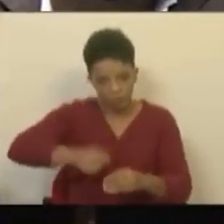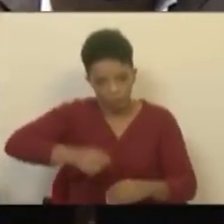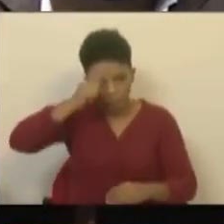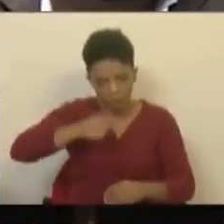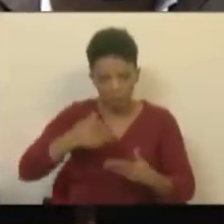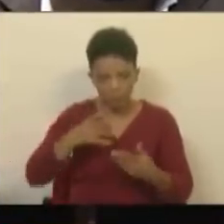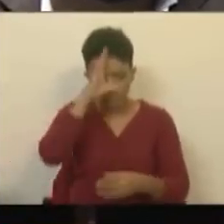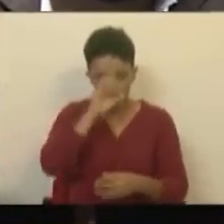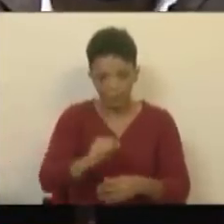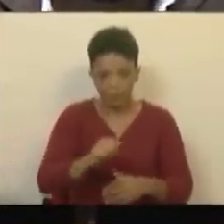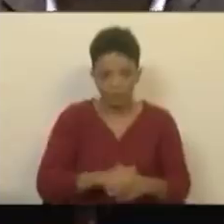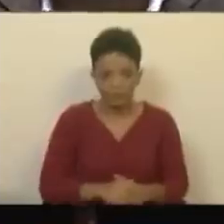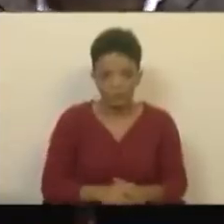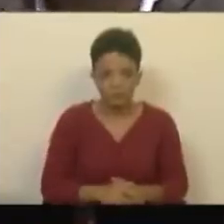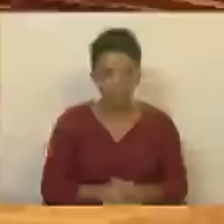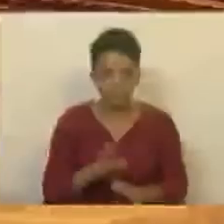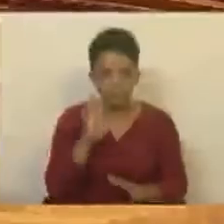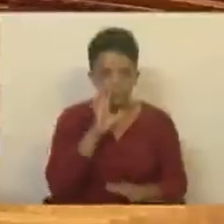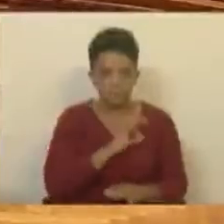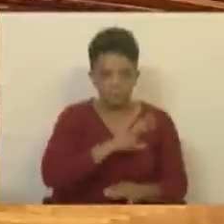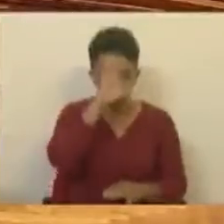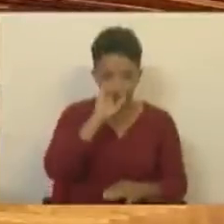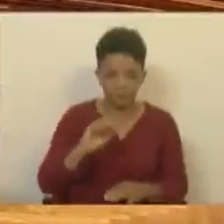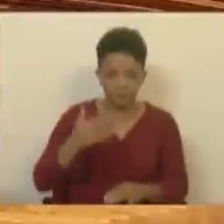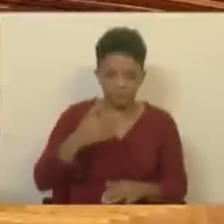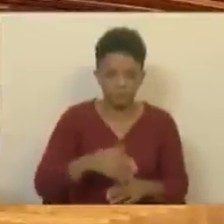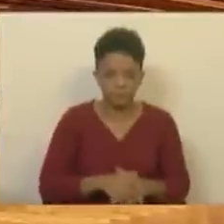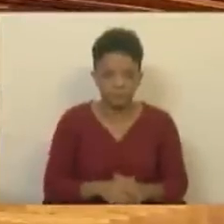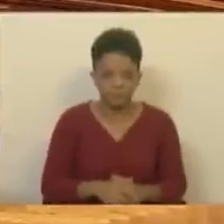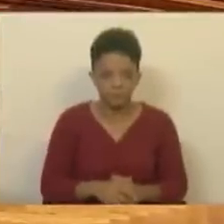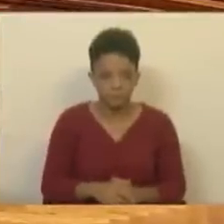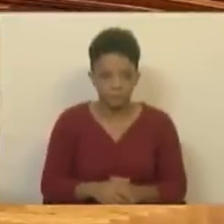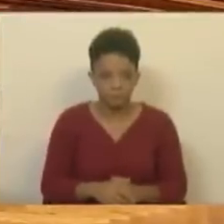neste governo Mas tinha o primeiro ministro